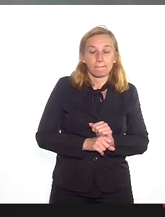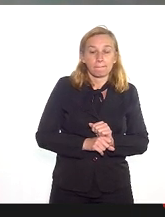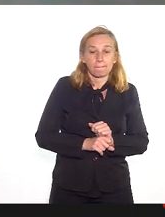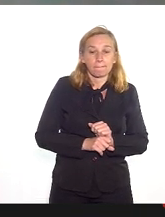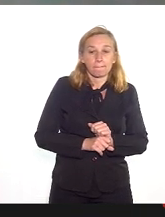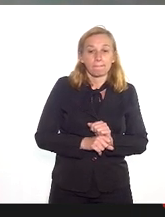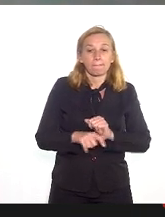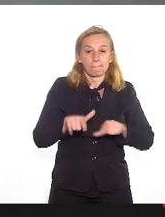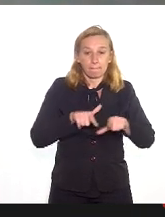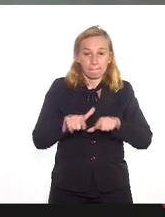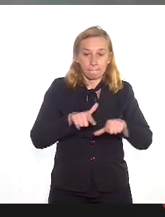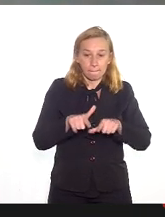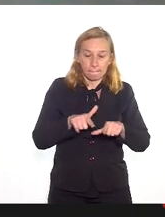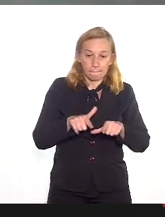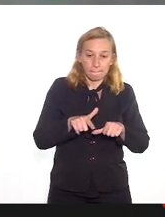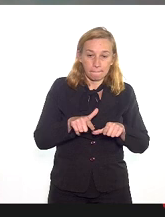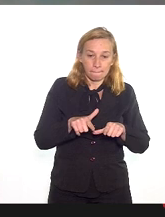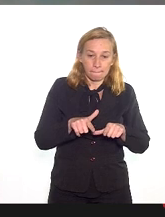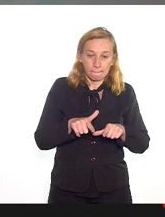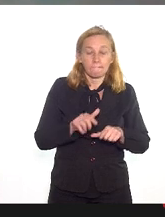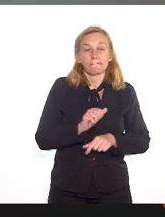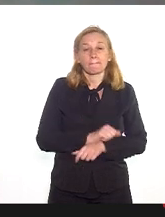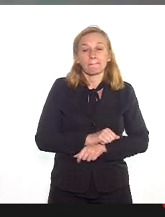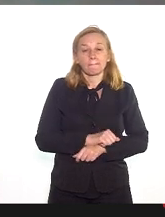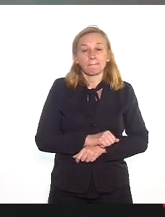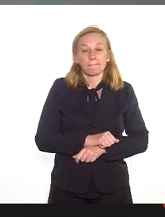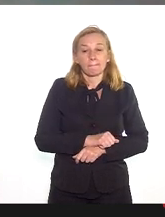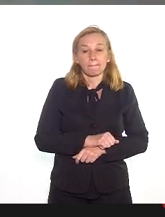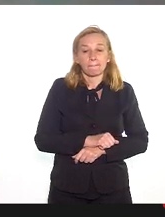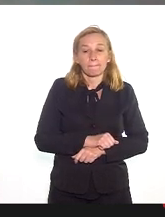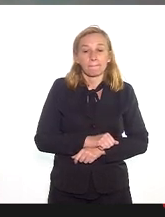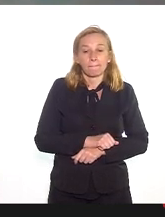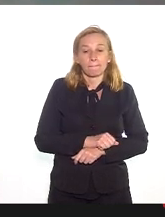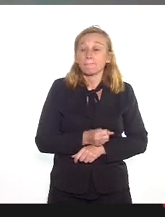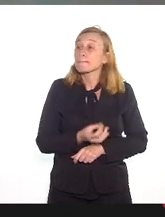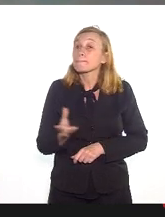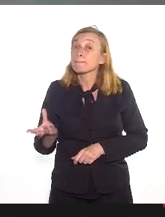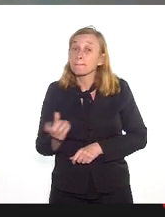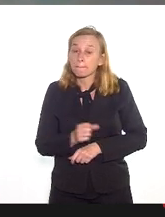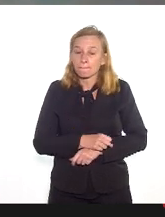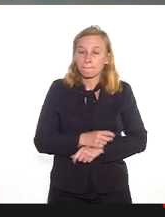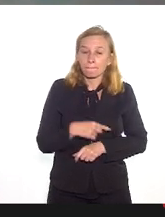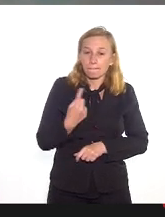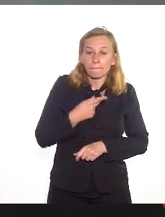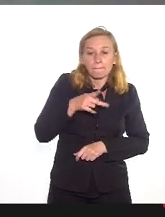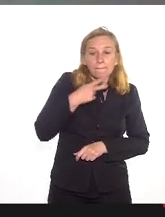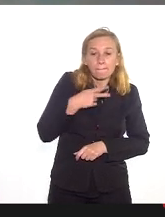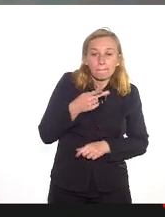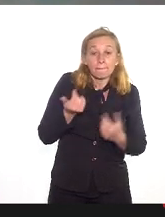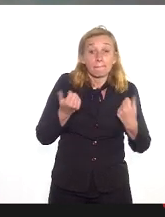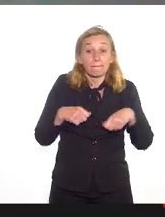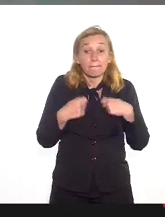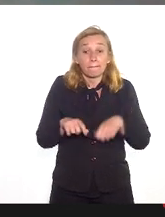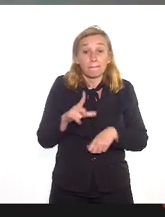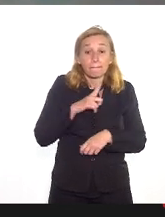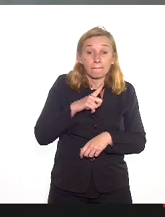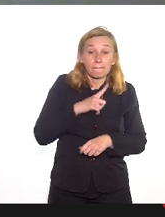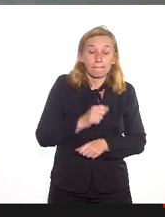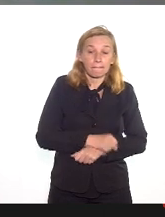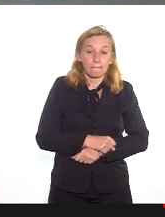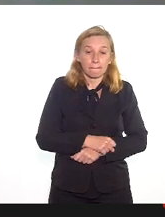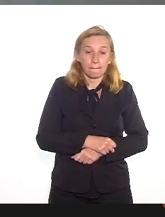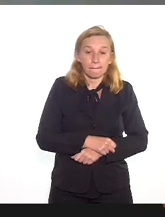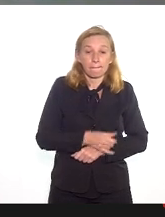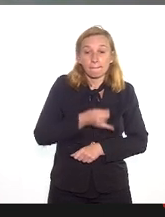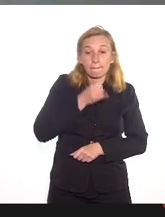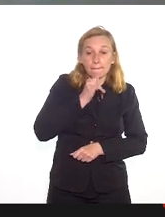também tem trabalhado bastante da hélice tripla, mas quando a gente fala que a gente precisa ter como condições,